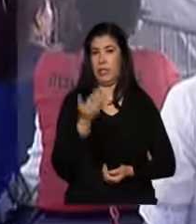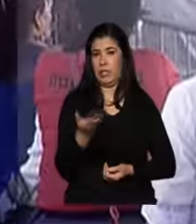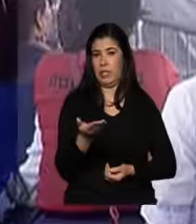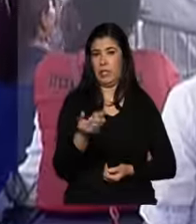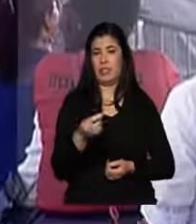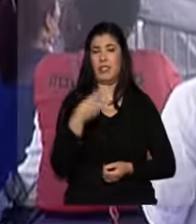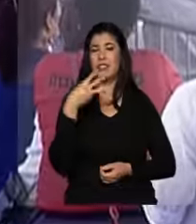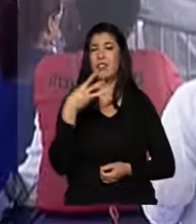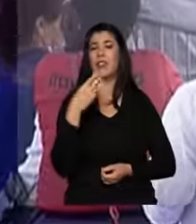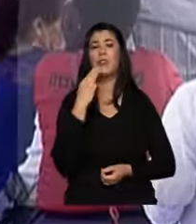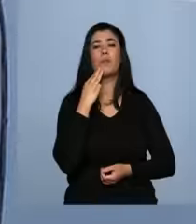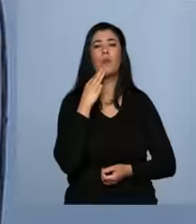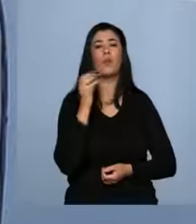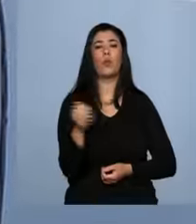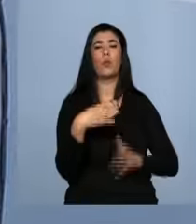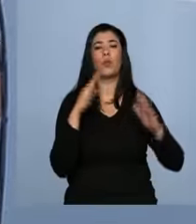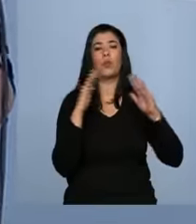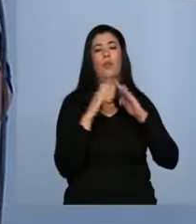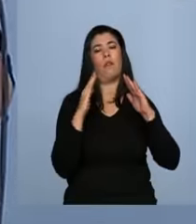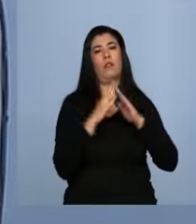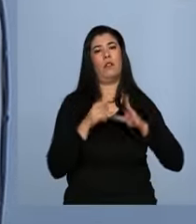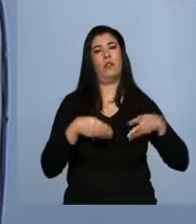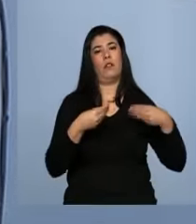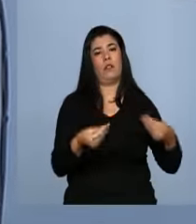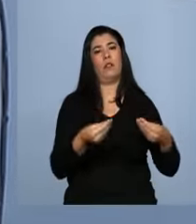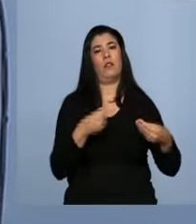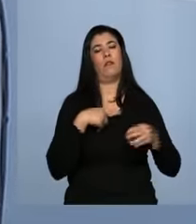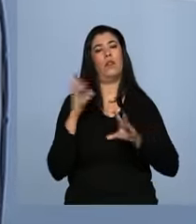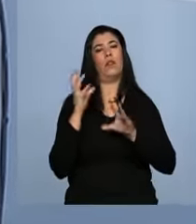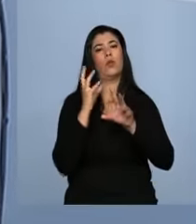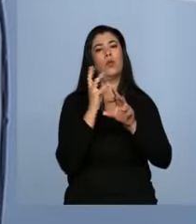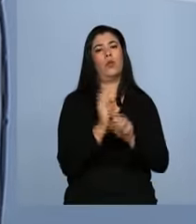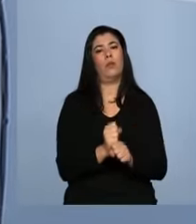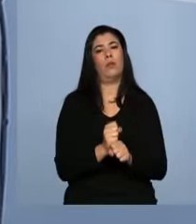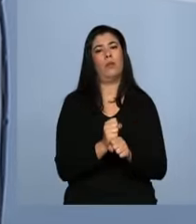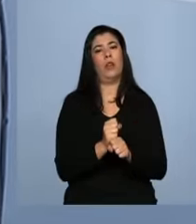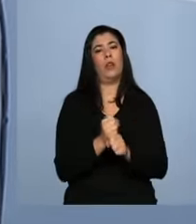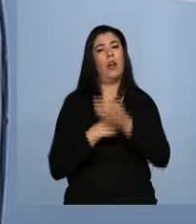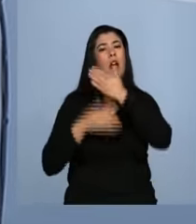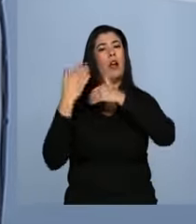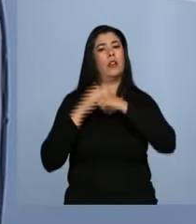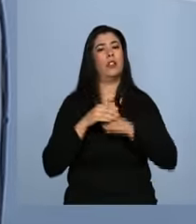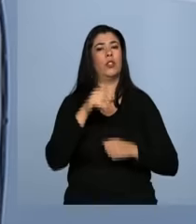Esses 3 milhões vão somar com os